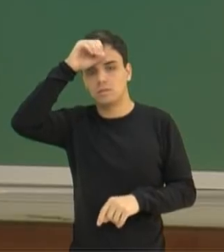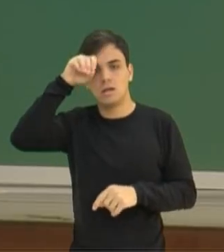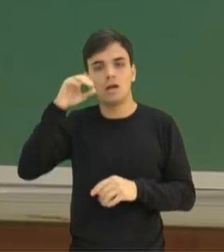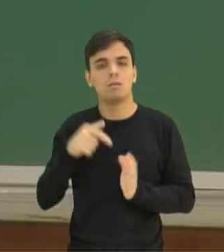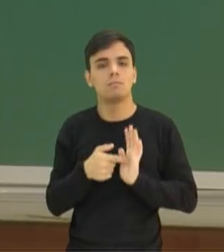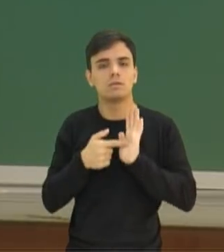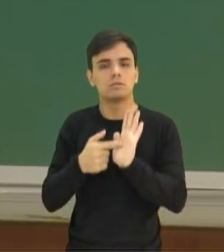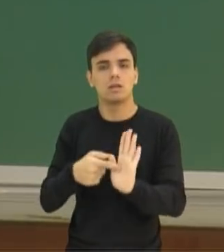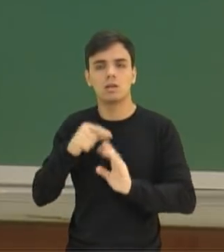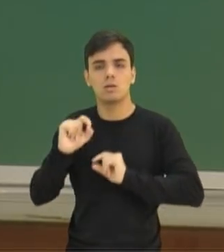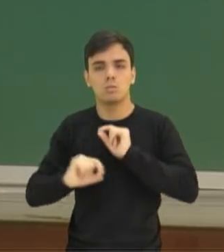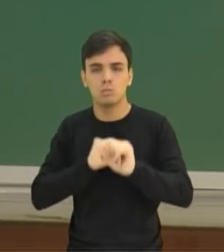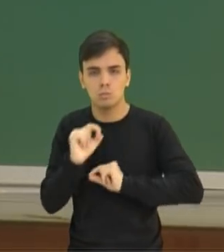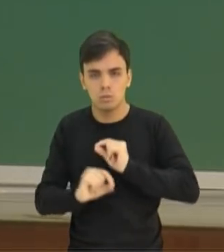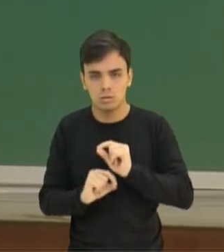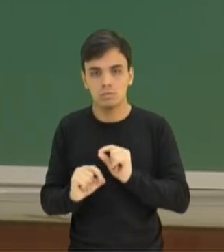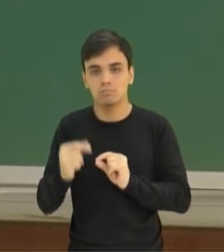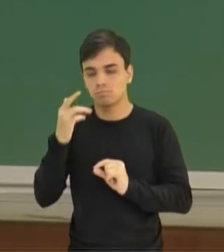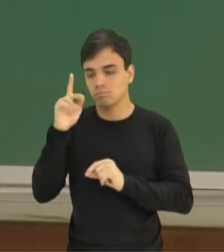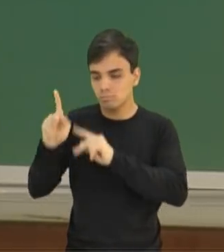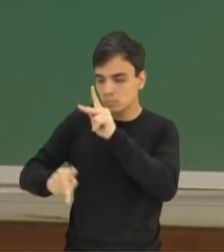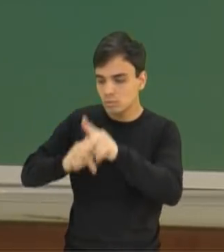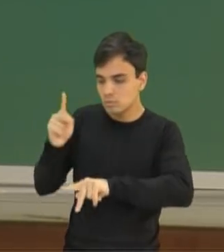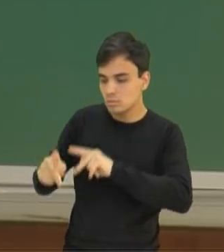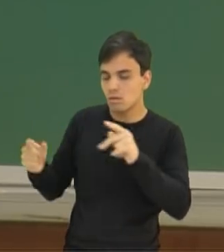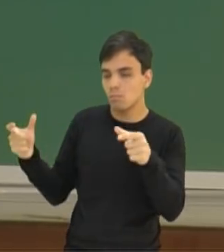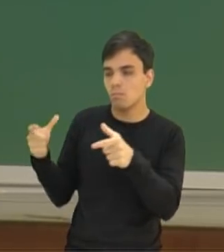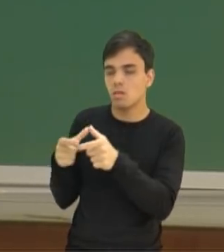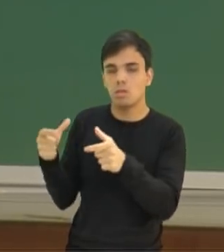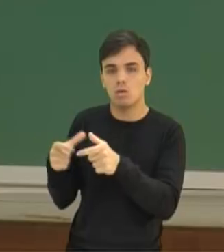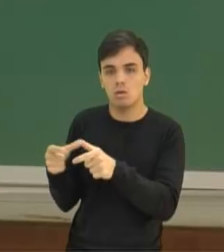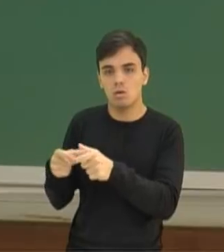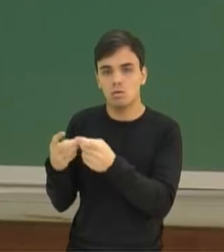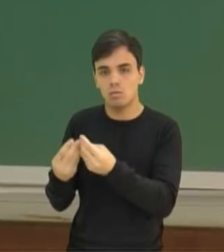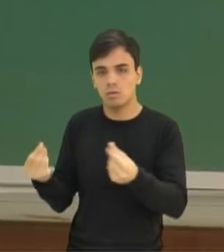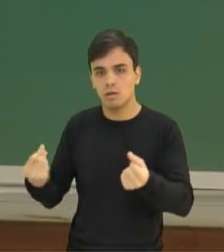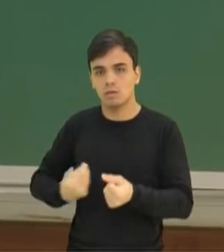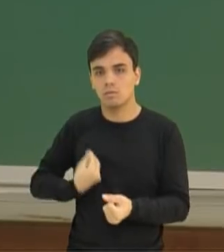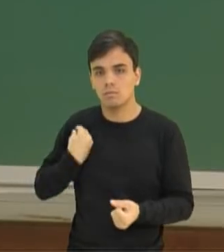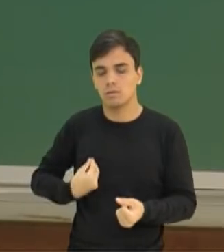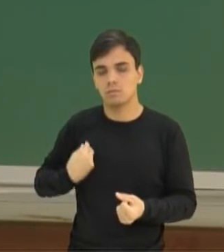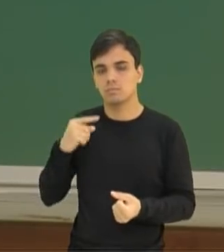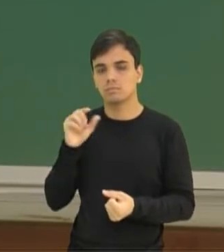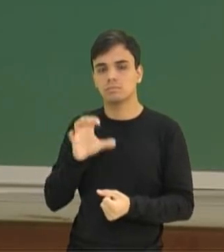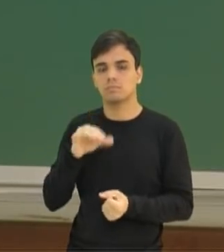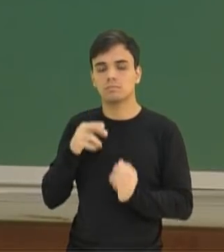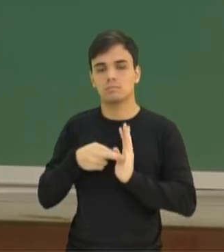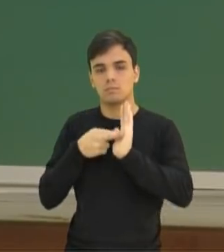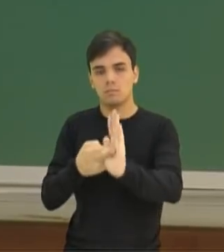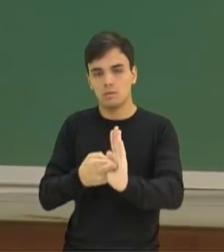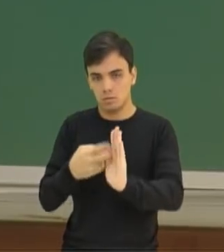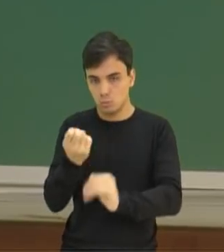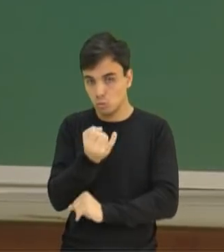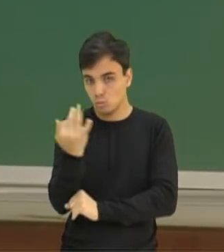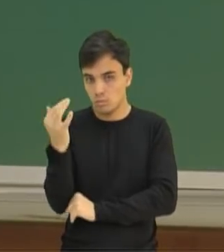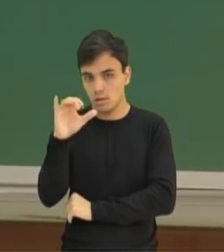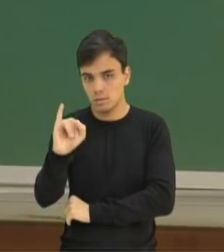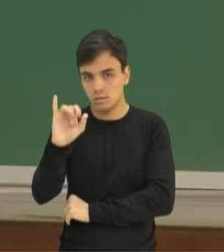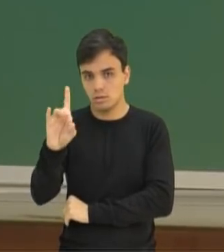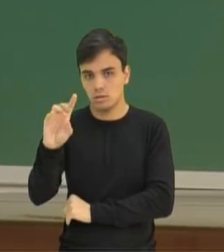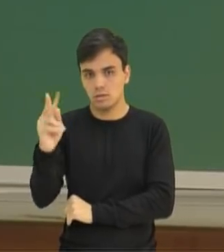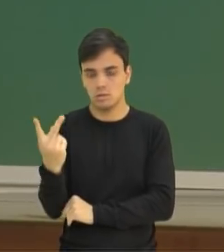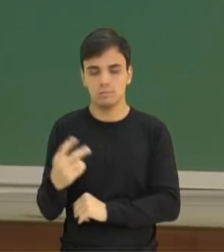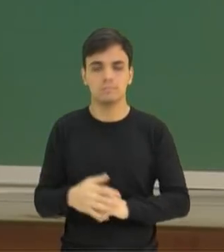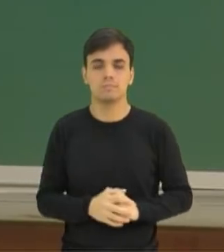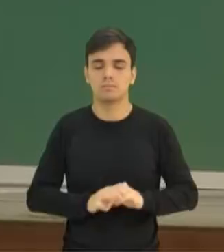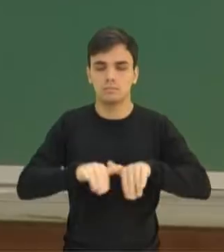Que essa população tem menor qualidade de vida. E isso vai se refletir naquele númerozinho lá que a gente chama de IDH.